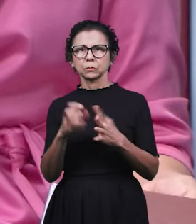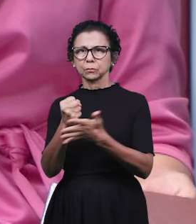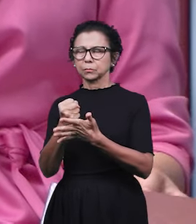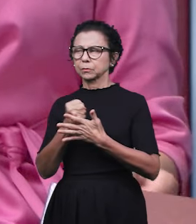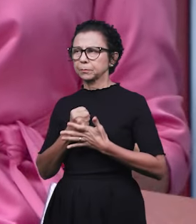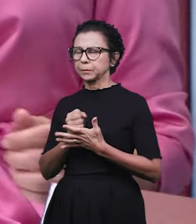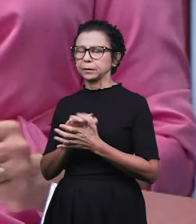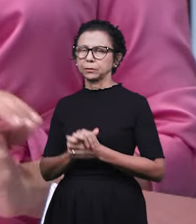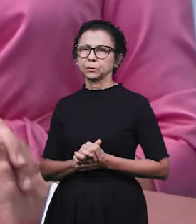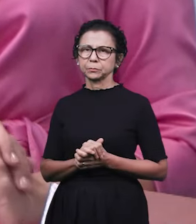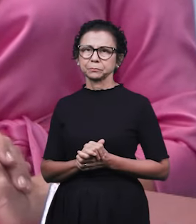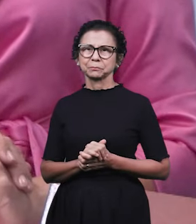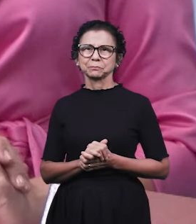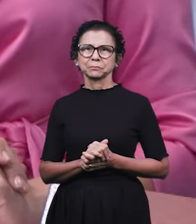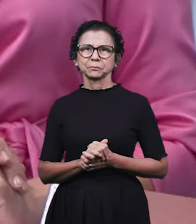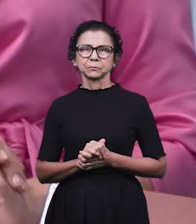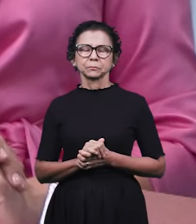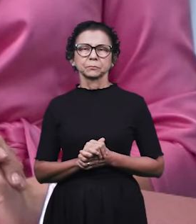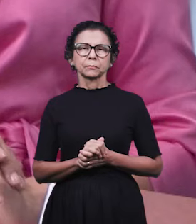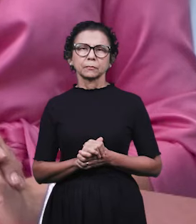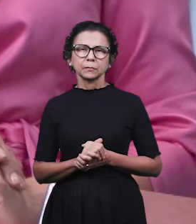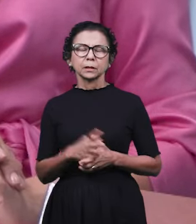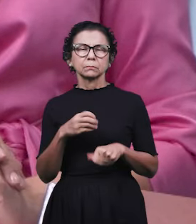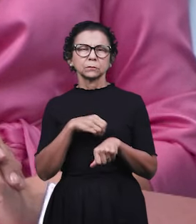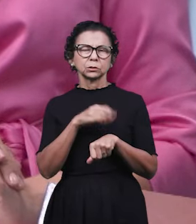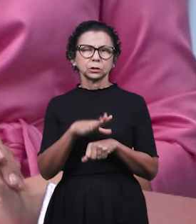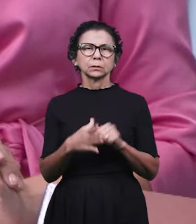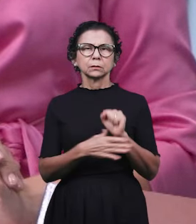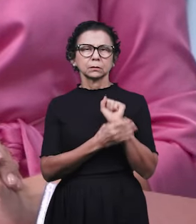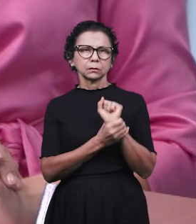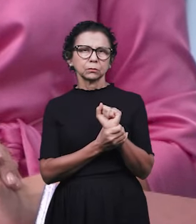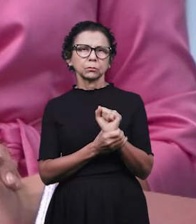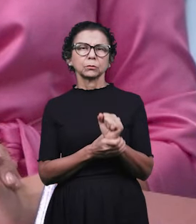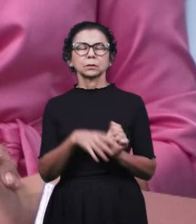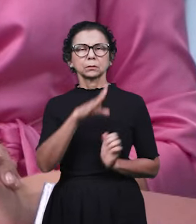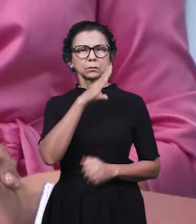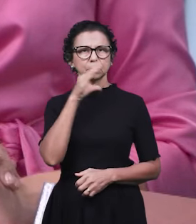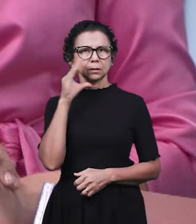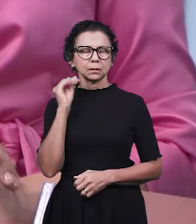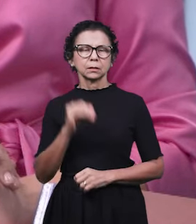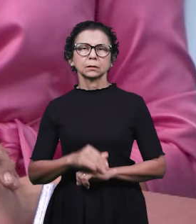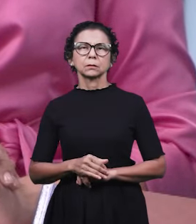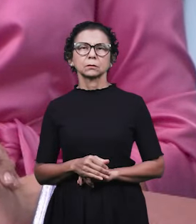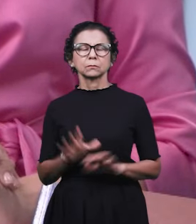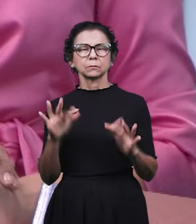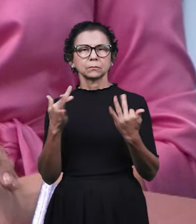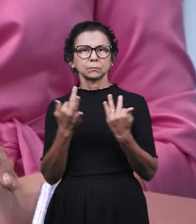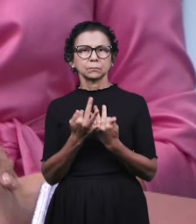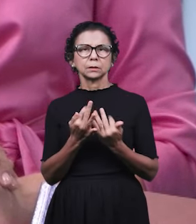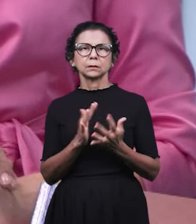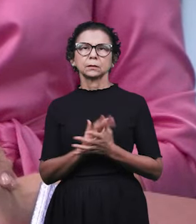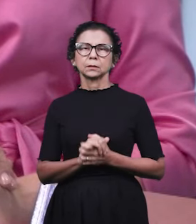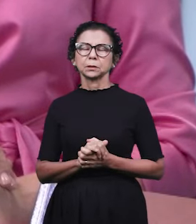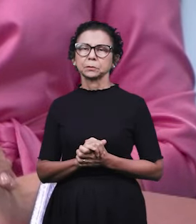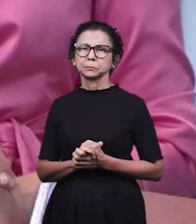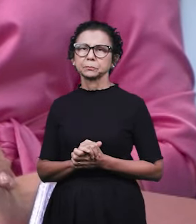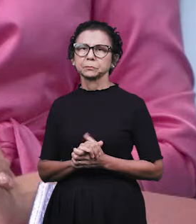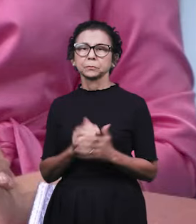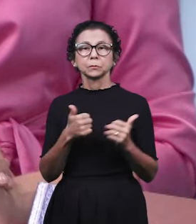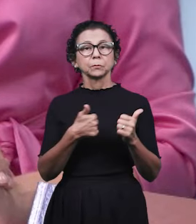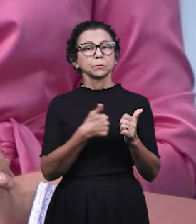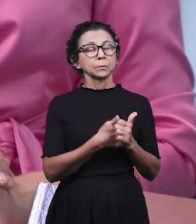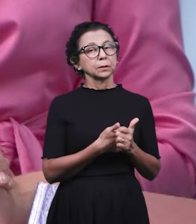deste convite para dar orientações seguras para os nossos adolescentes, para os pais dos adolescentes que nos